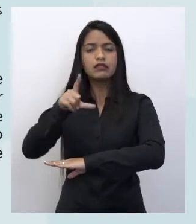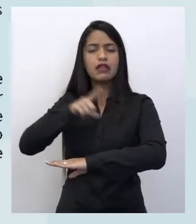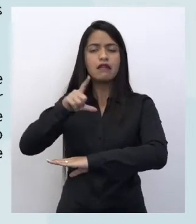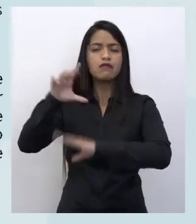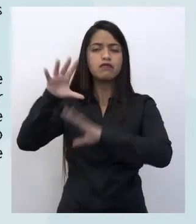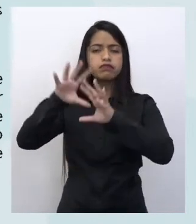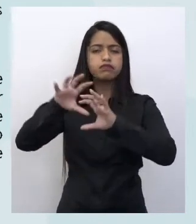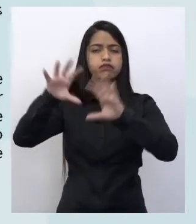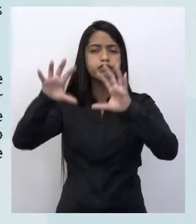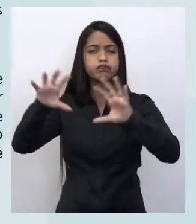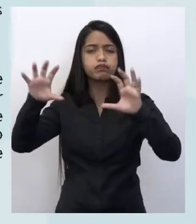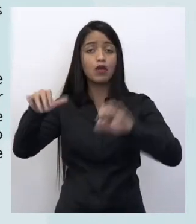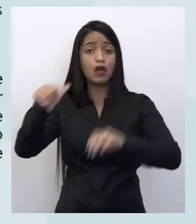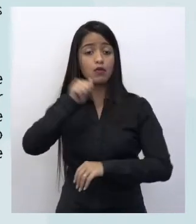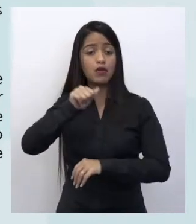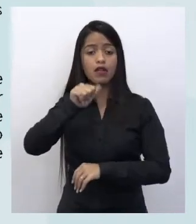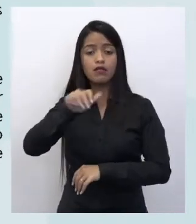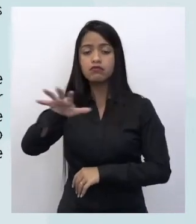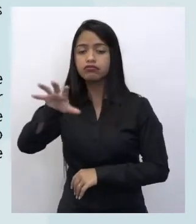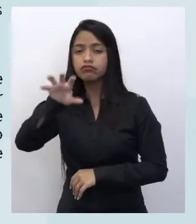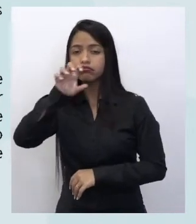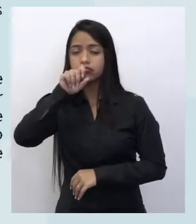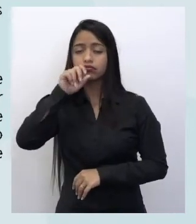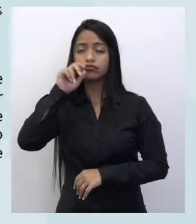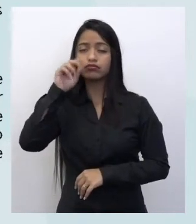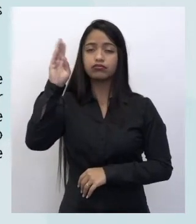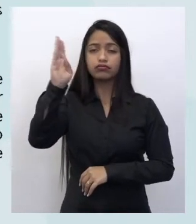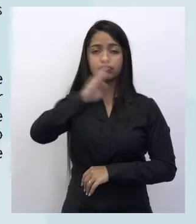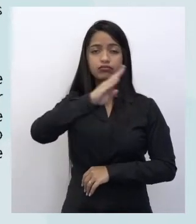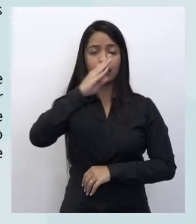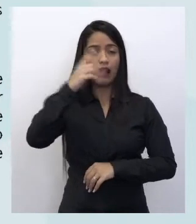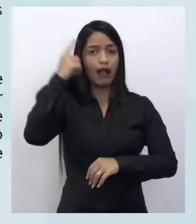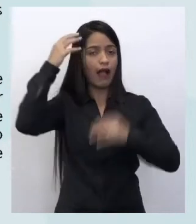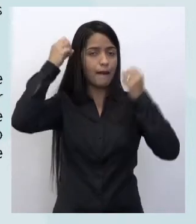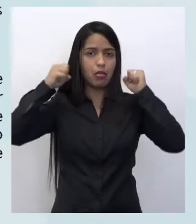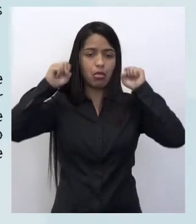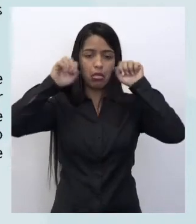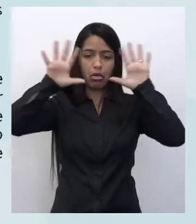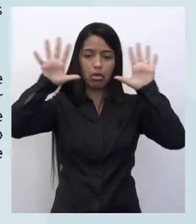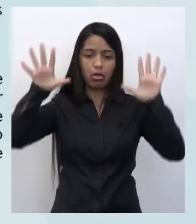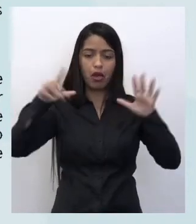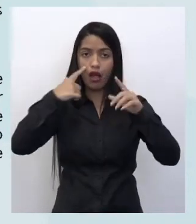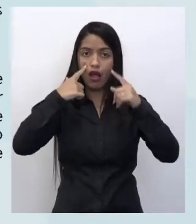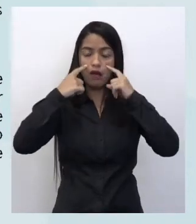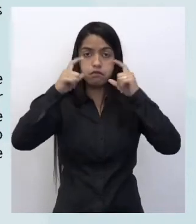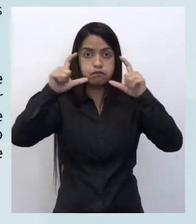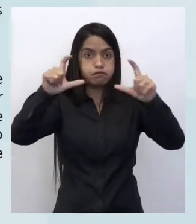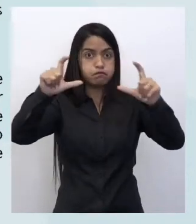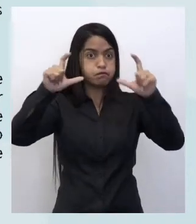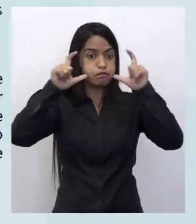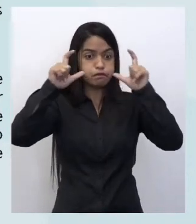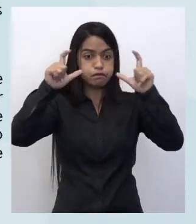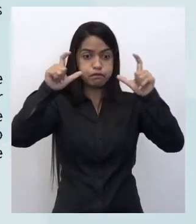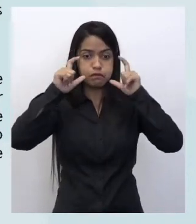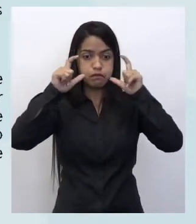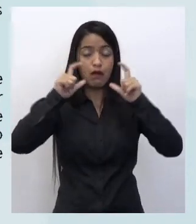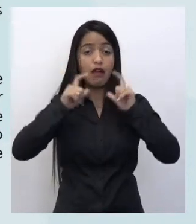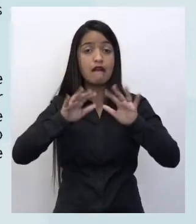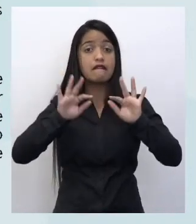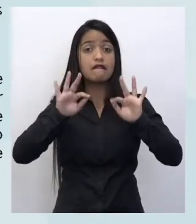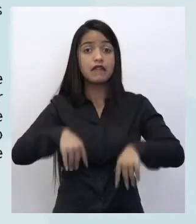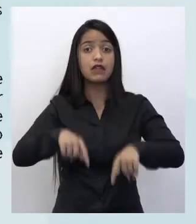Fica descabelada, de olhos enormes, a espumejar e, por fim, solta as palavras de